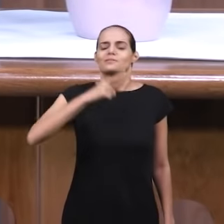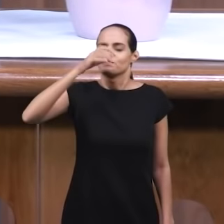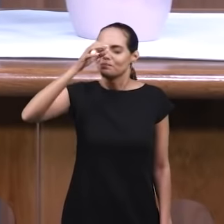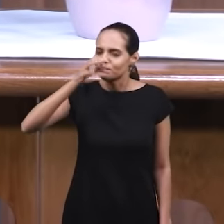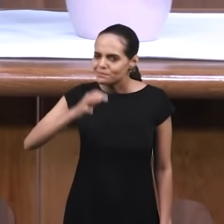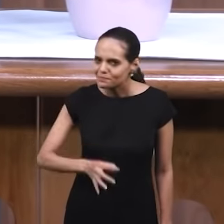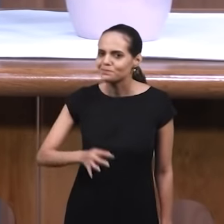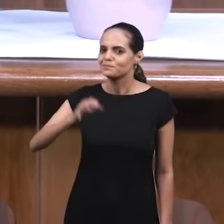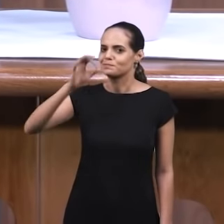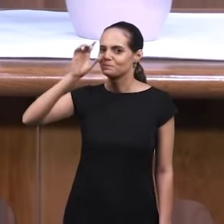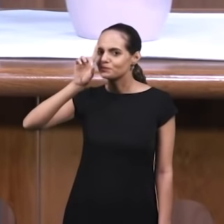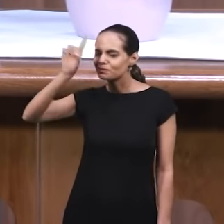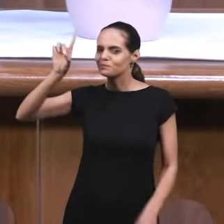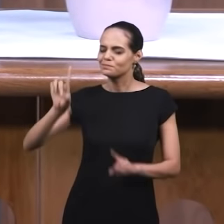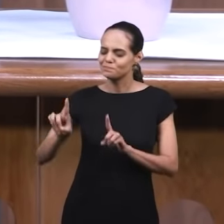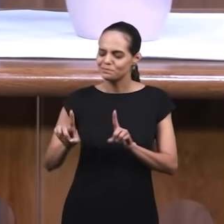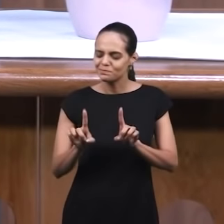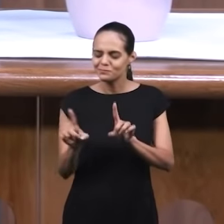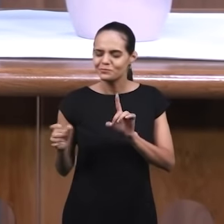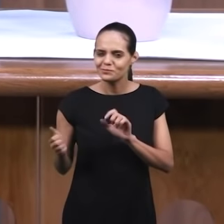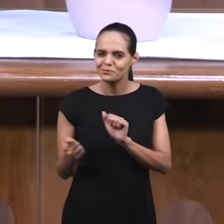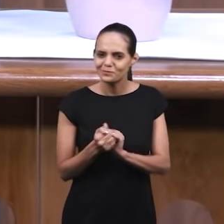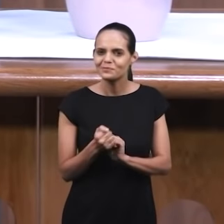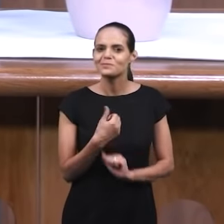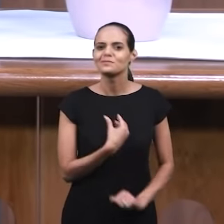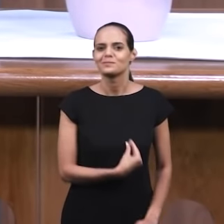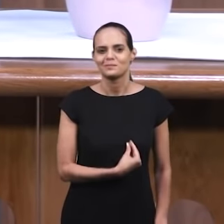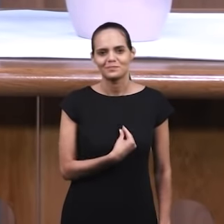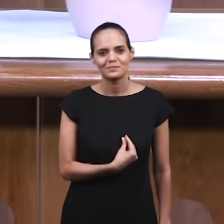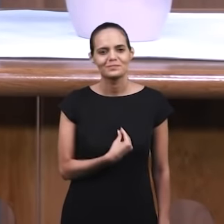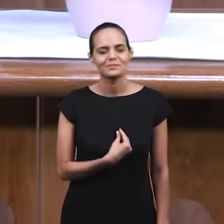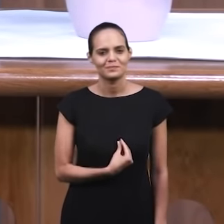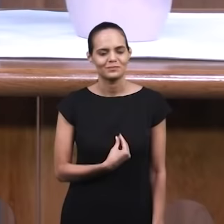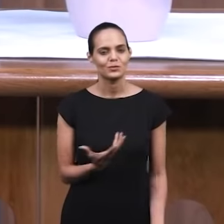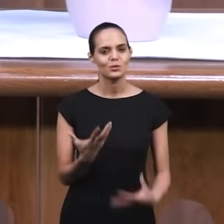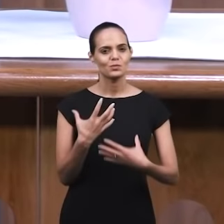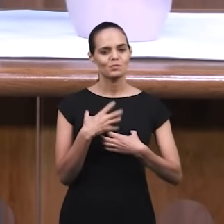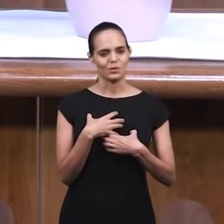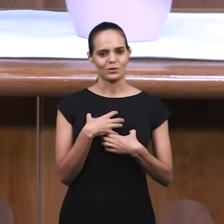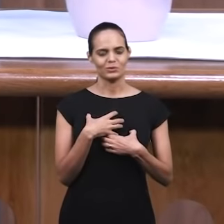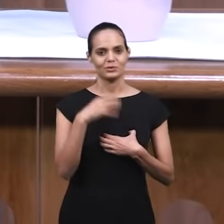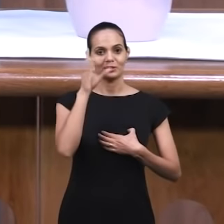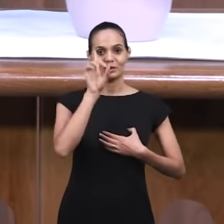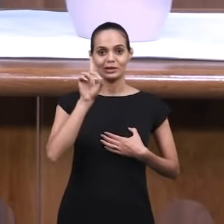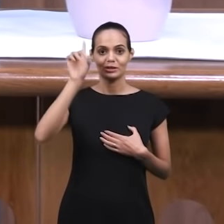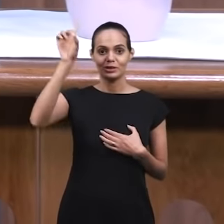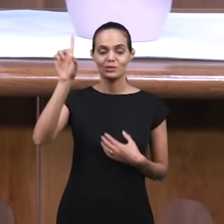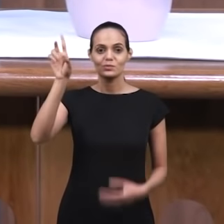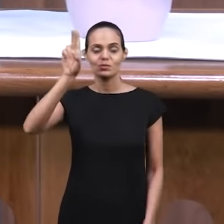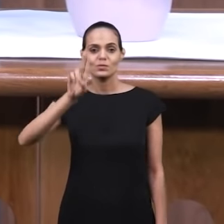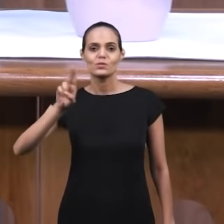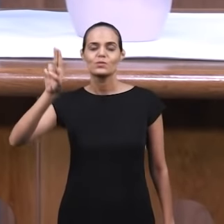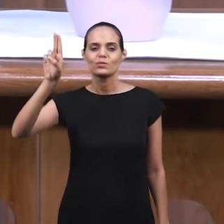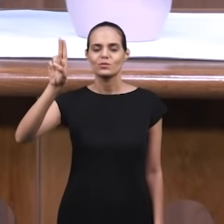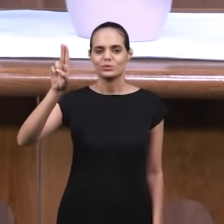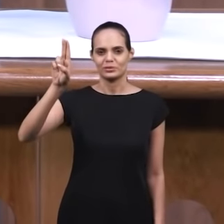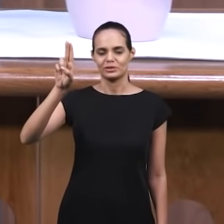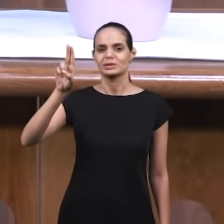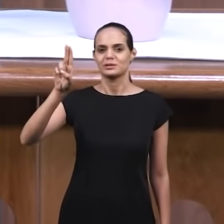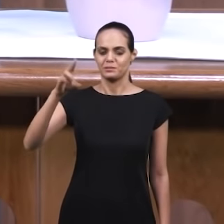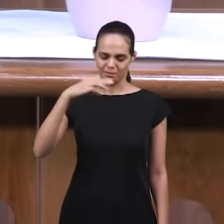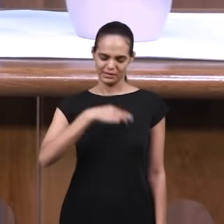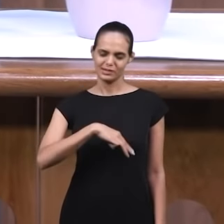que Deus está presente conosco. E a maneira como Deus usa para exercer a